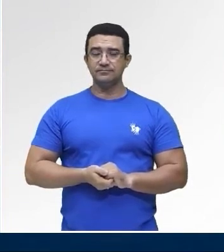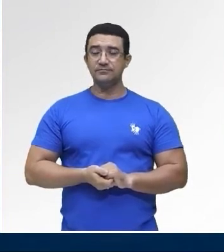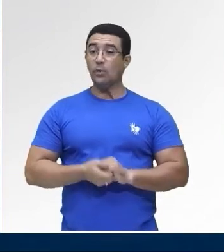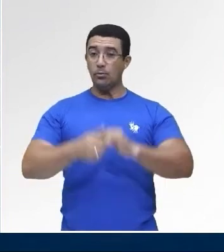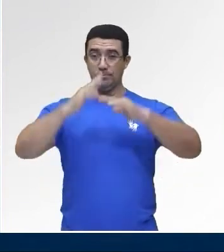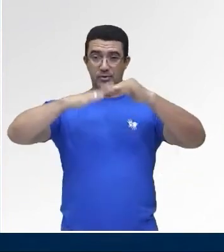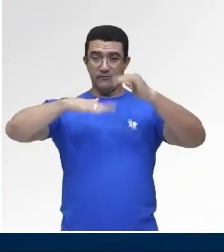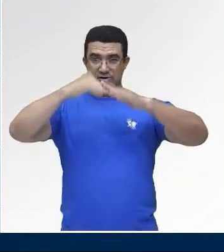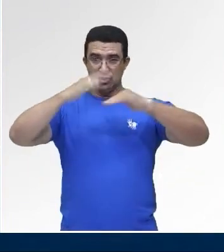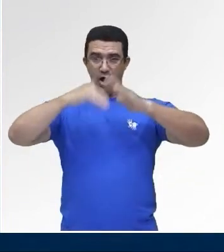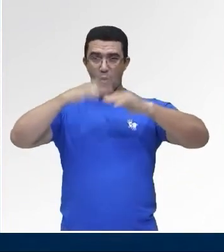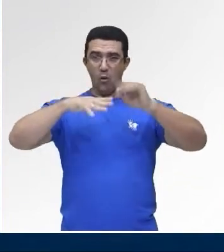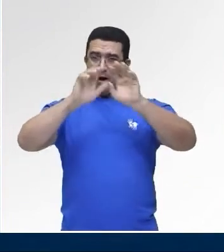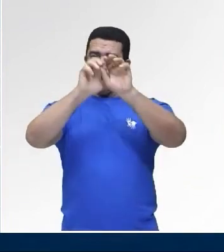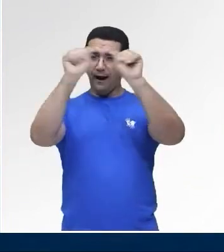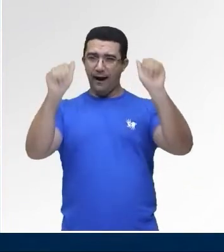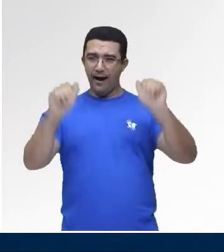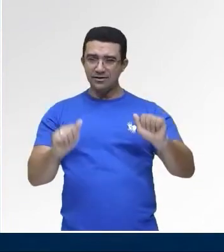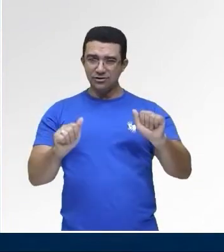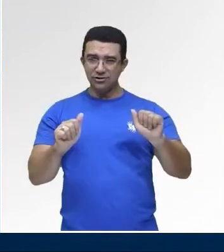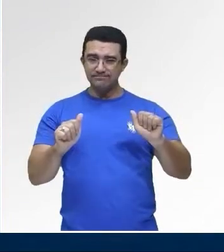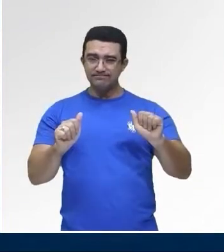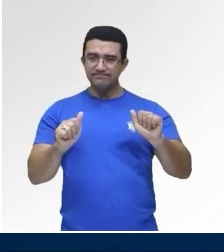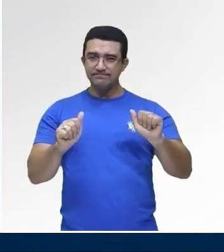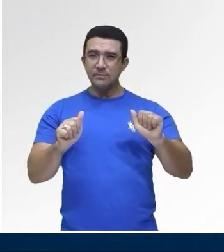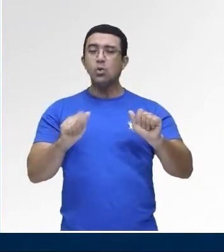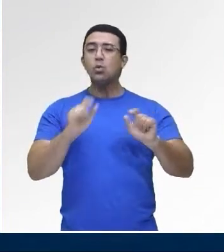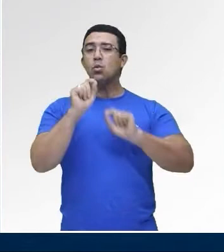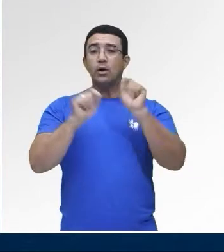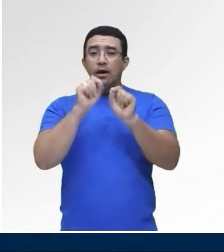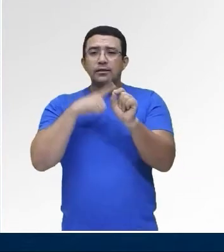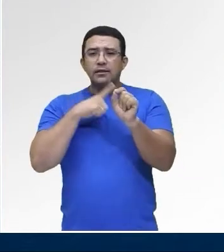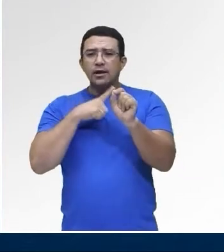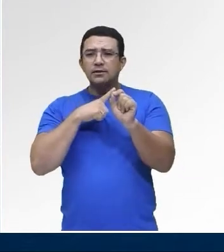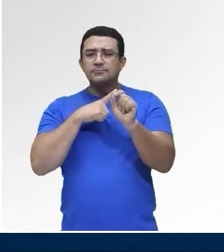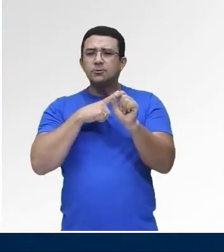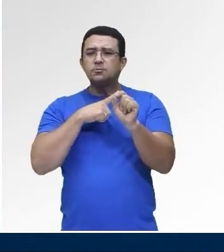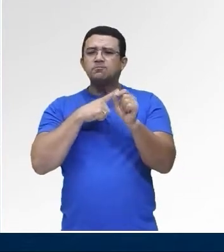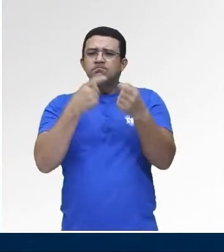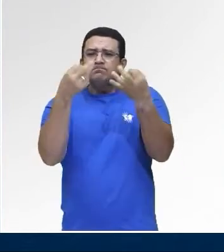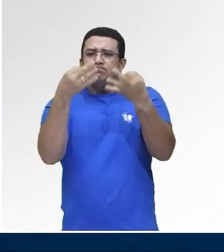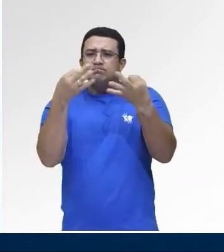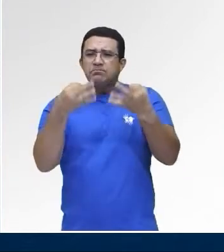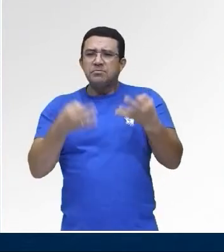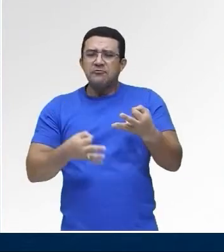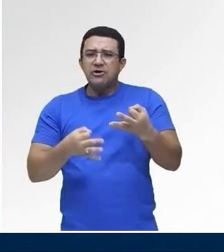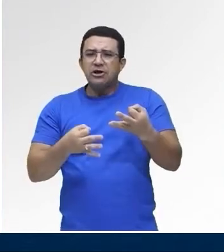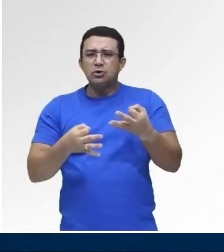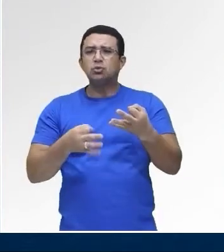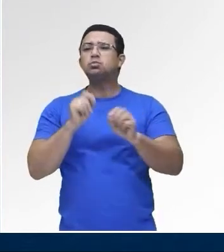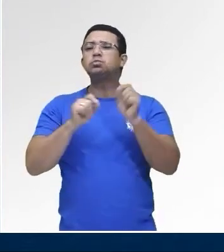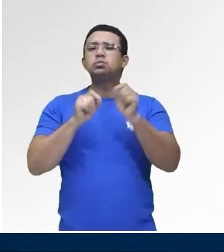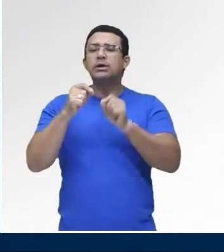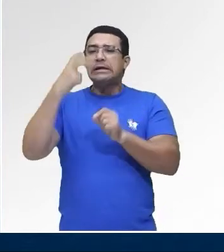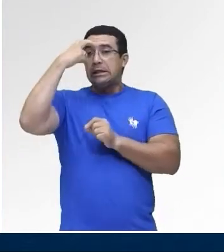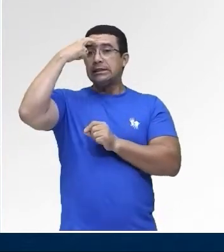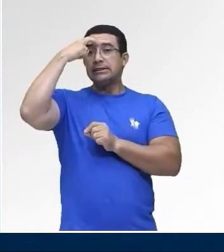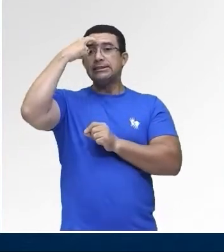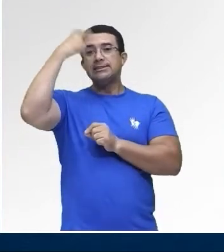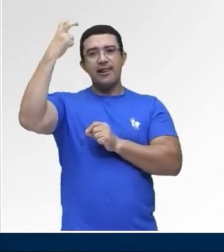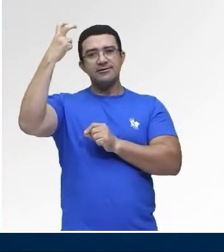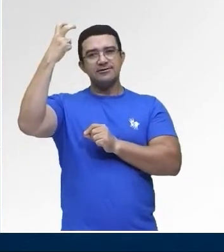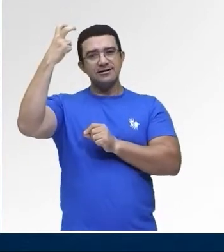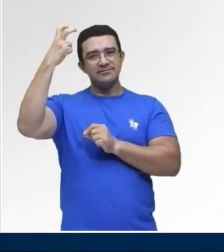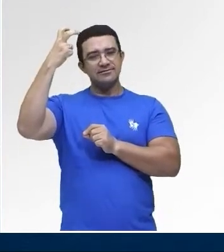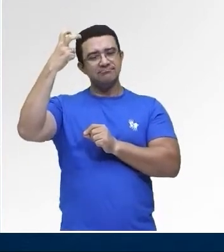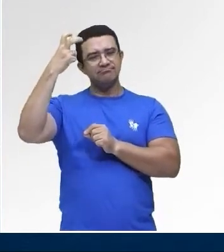artista ter essa habilidade de reproduzir a realidade, de reproduzir de forma